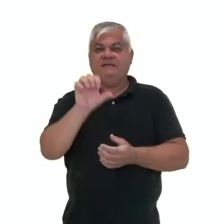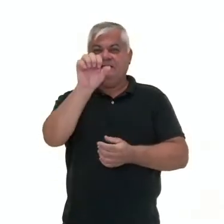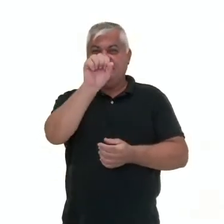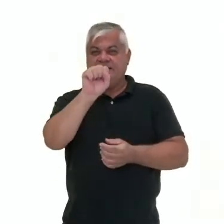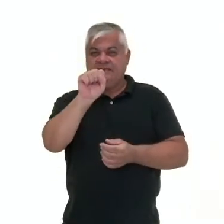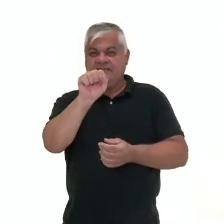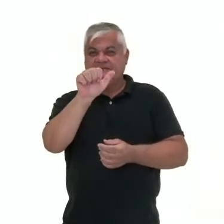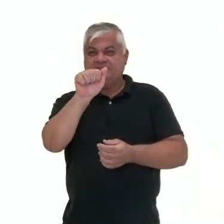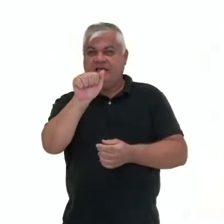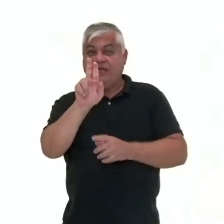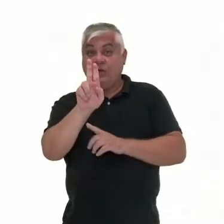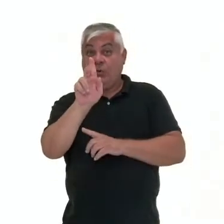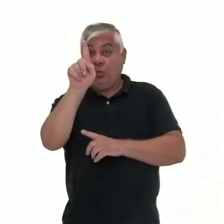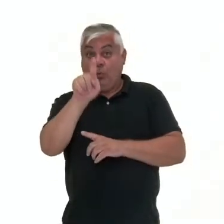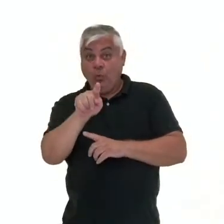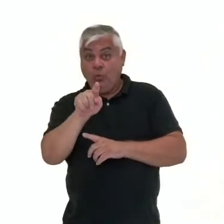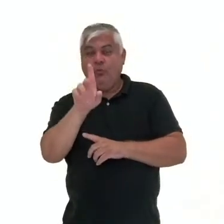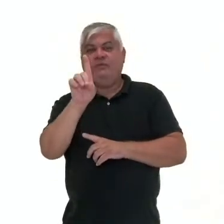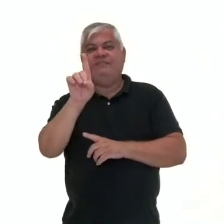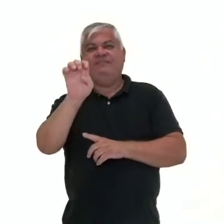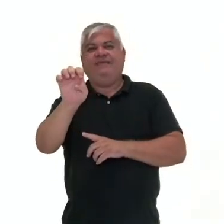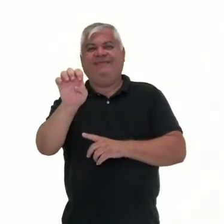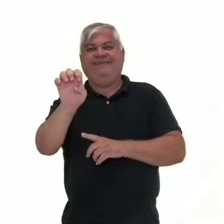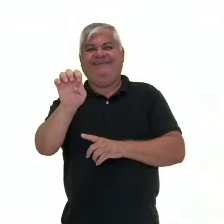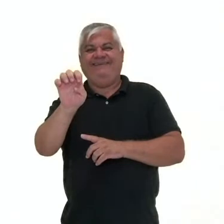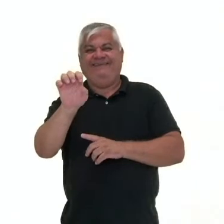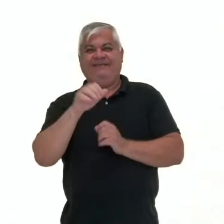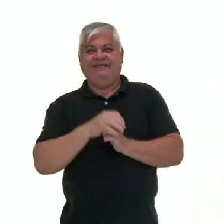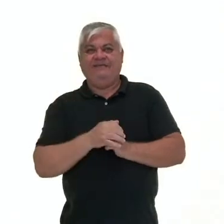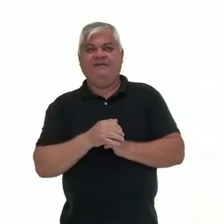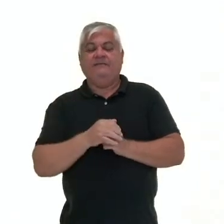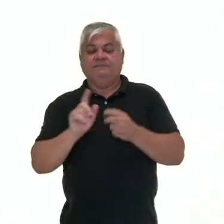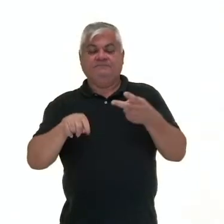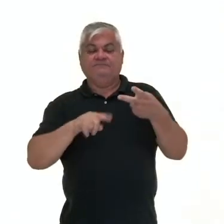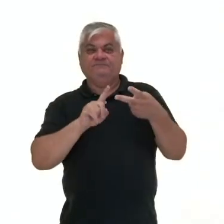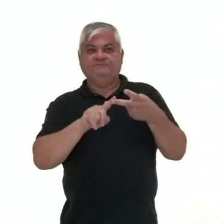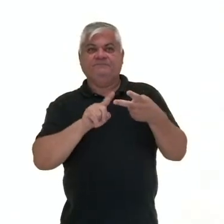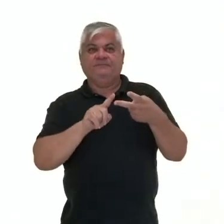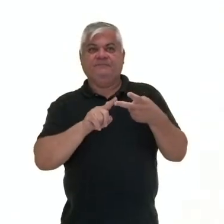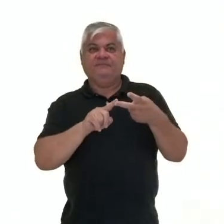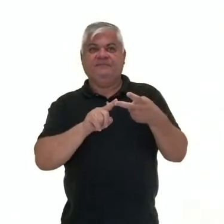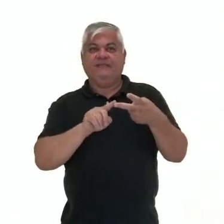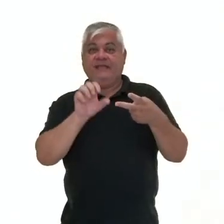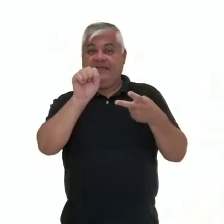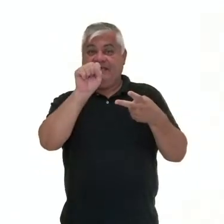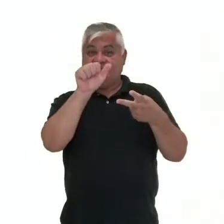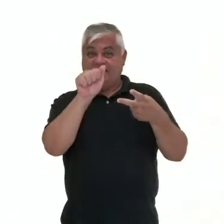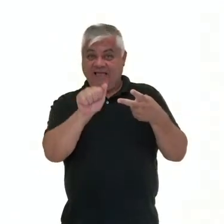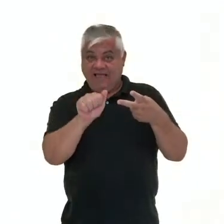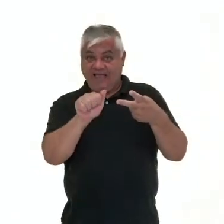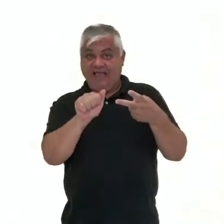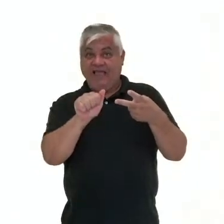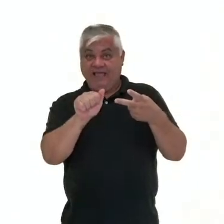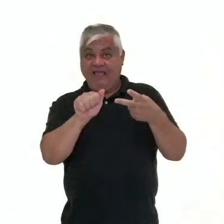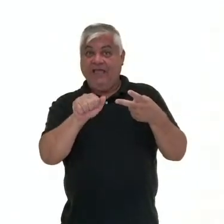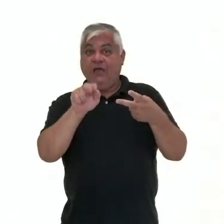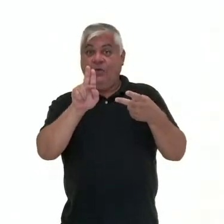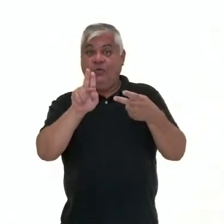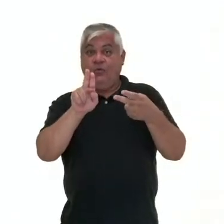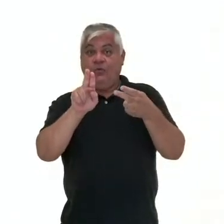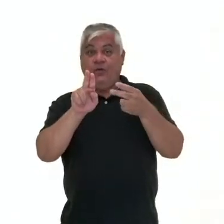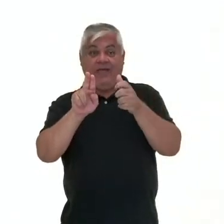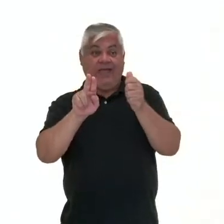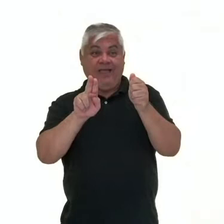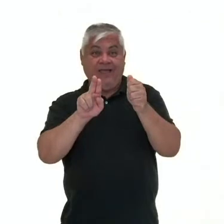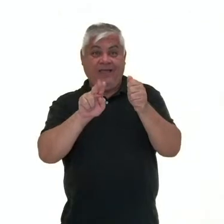saúde, né? Então, eu tenho aqui saúde, temos a vogal A e a vogal U em